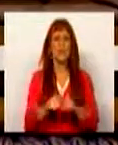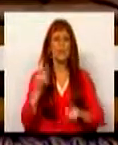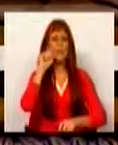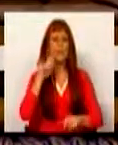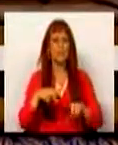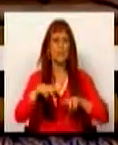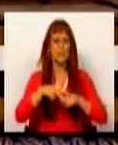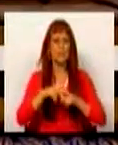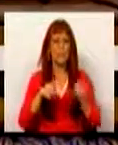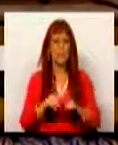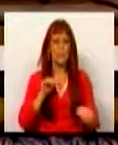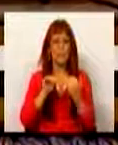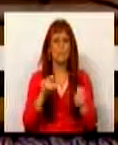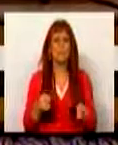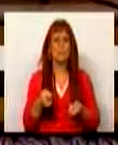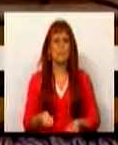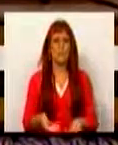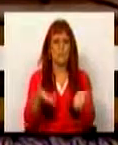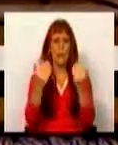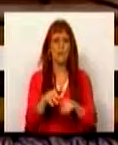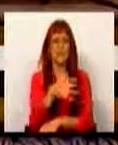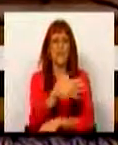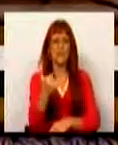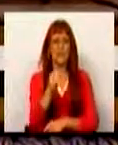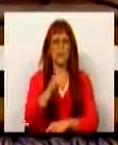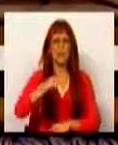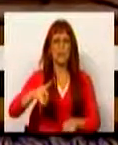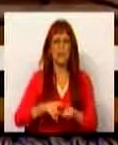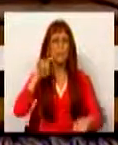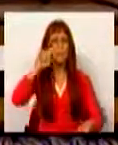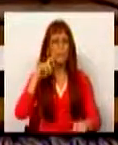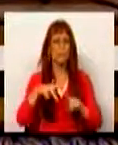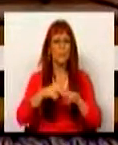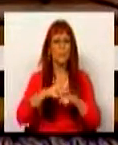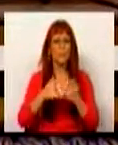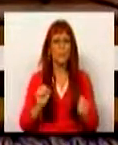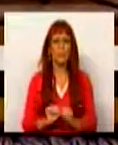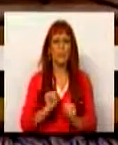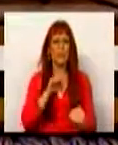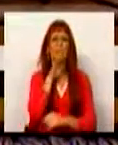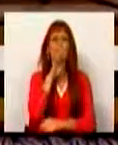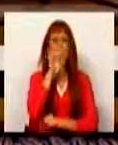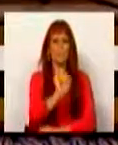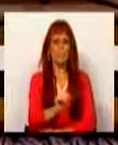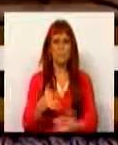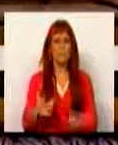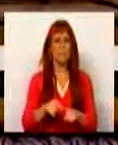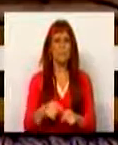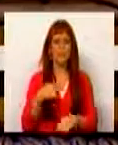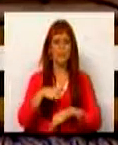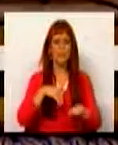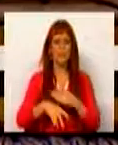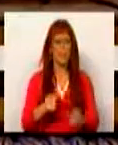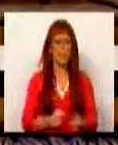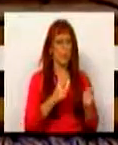conservação rodoviária. Lançámos já mais de 120 milhões de euros de conservação na nossa ferrovia. E fizemos